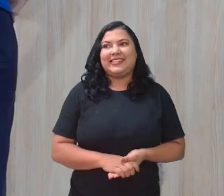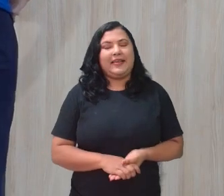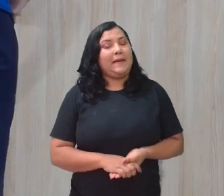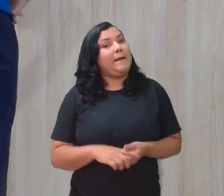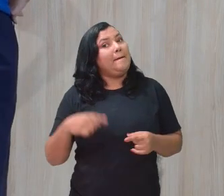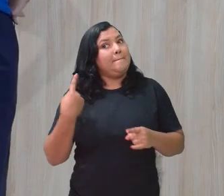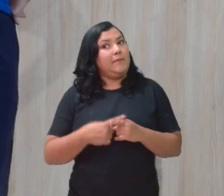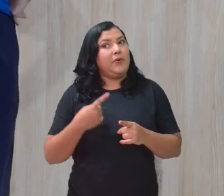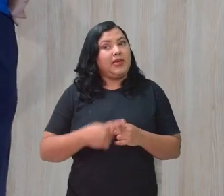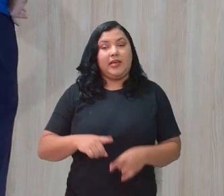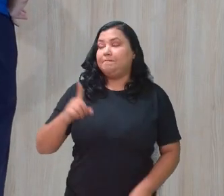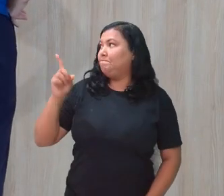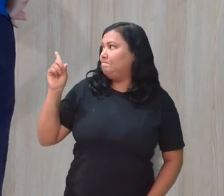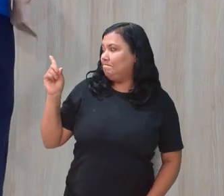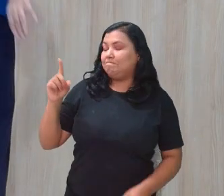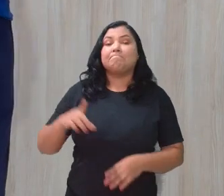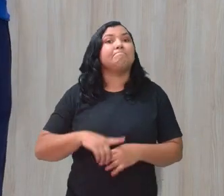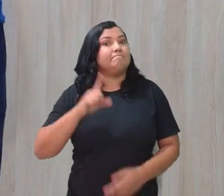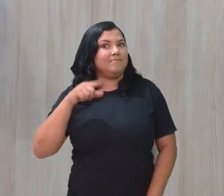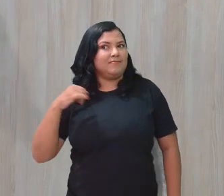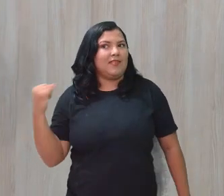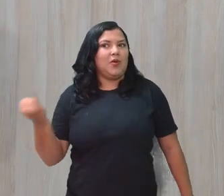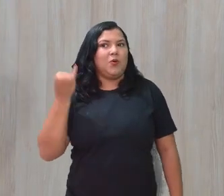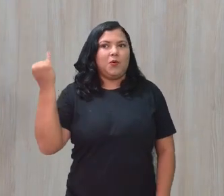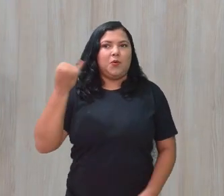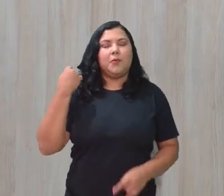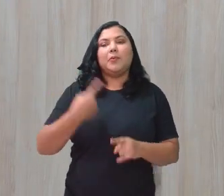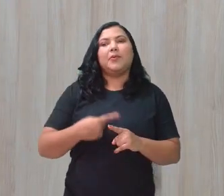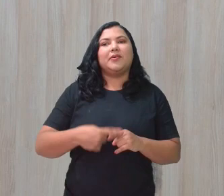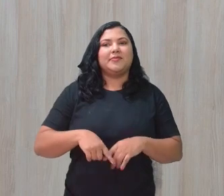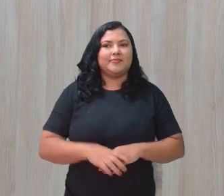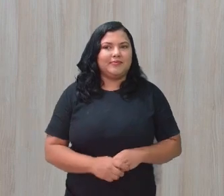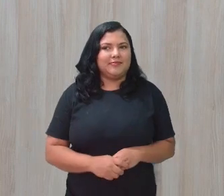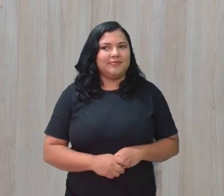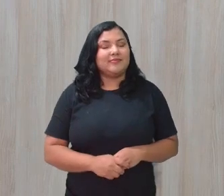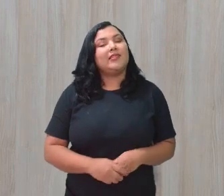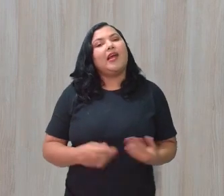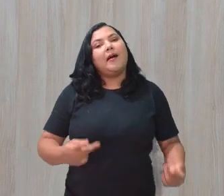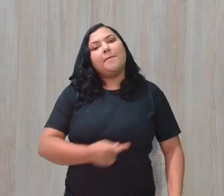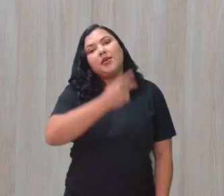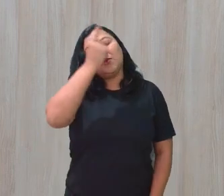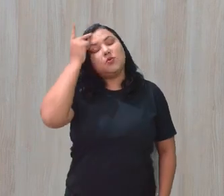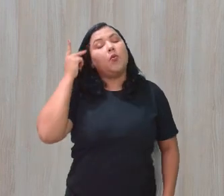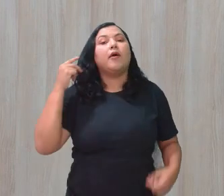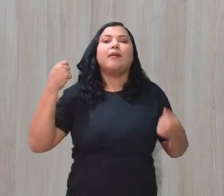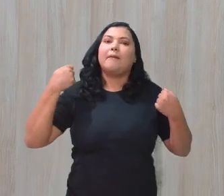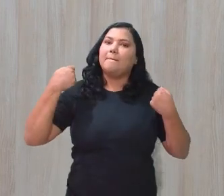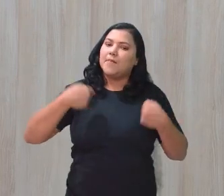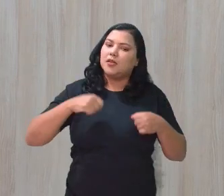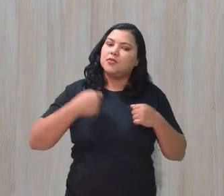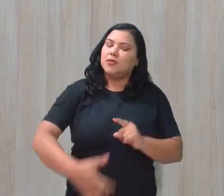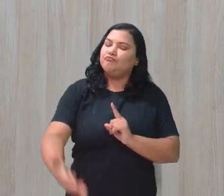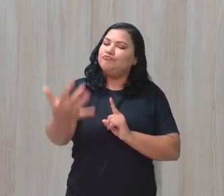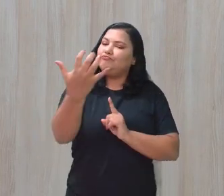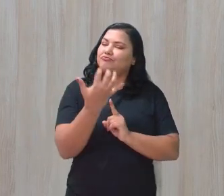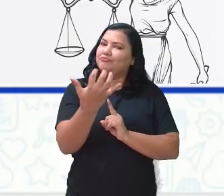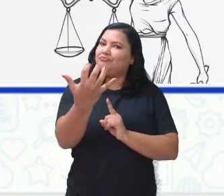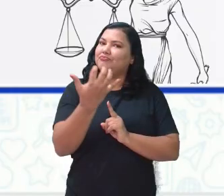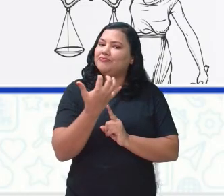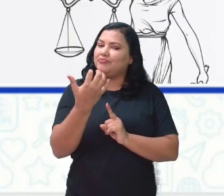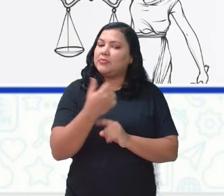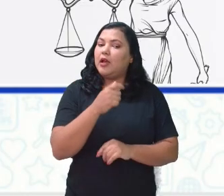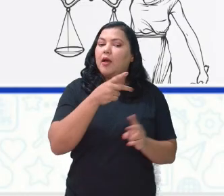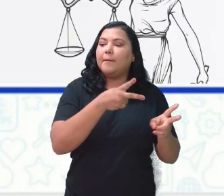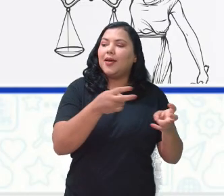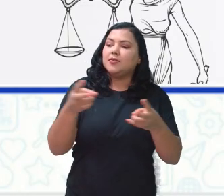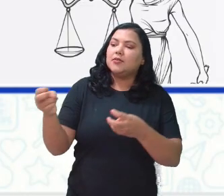a figura do juiz e da juíza é importantíssima. Por quê? É a pessoa que precisa ser convencida, através dos